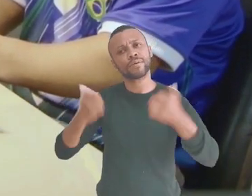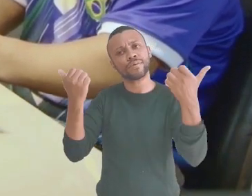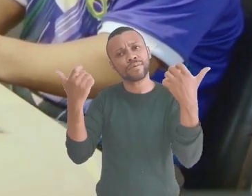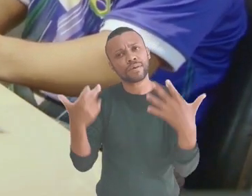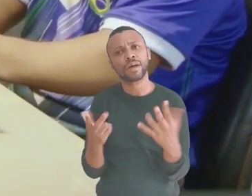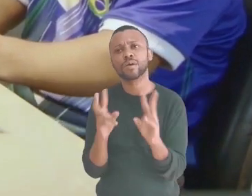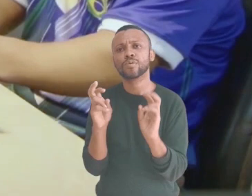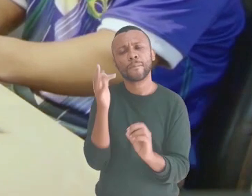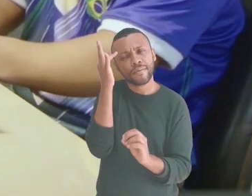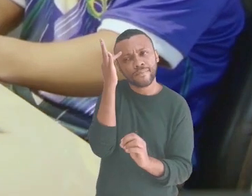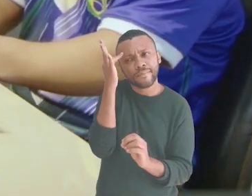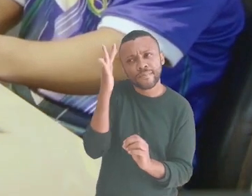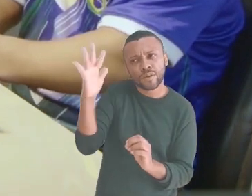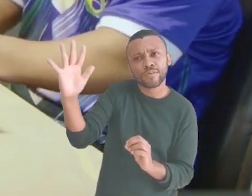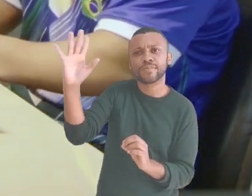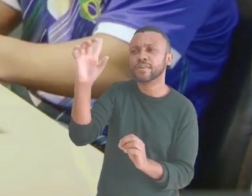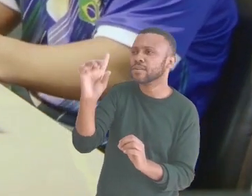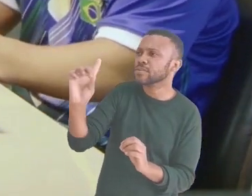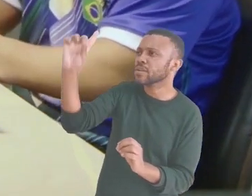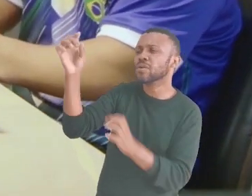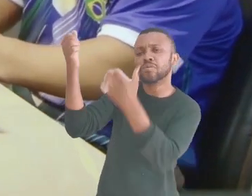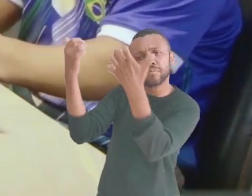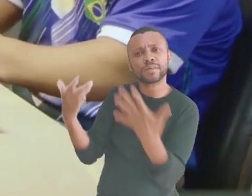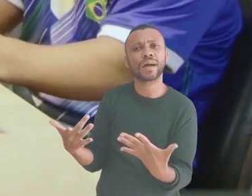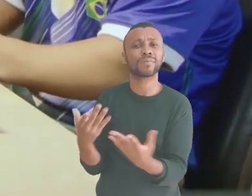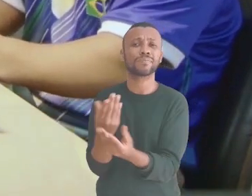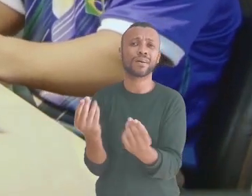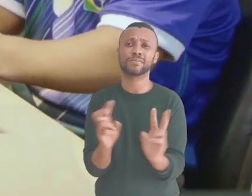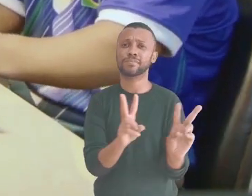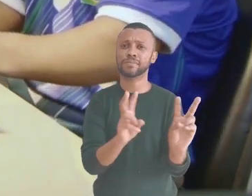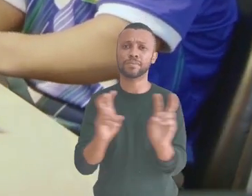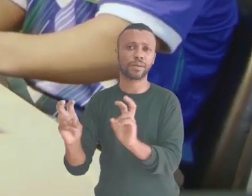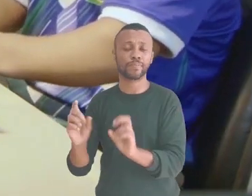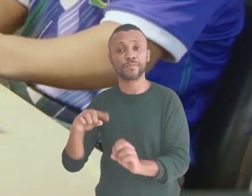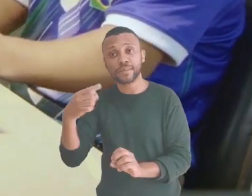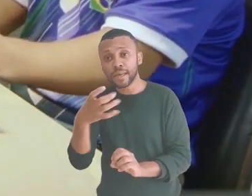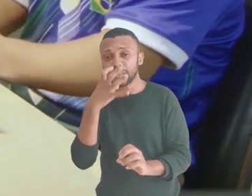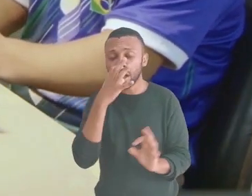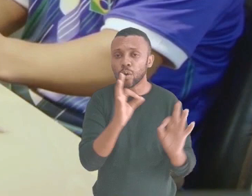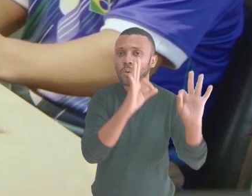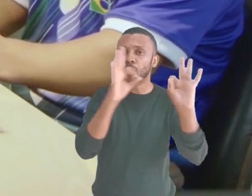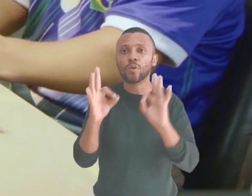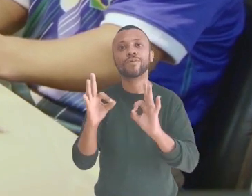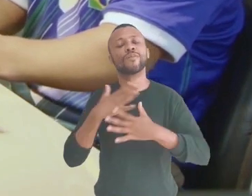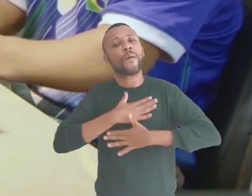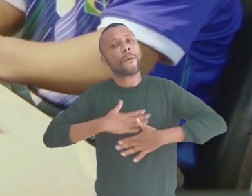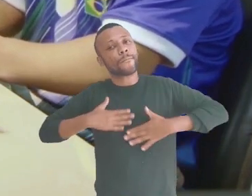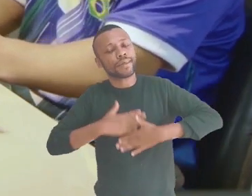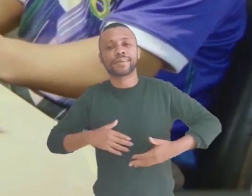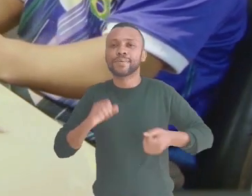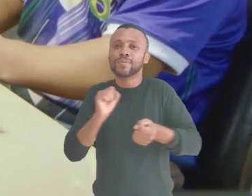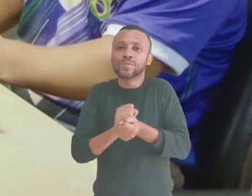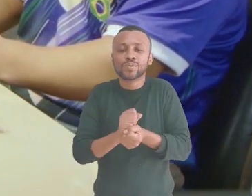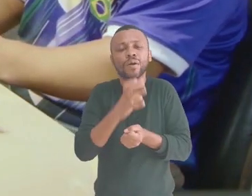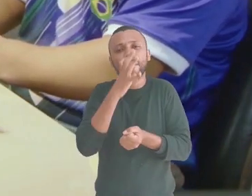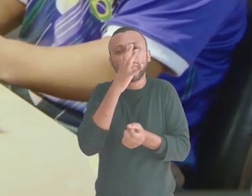filosofia, podemos falar sobre Deus, podemos falar sobre um monte de coisa. E você que está do lado de lá, conte sempre conosco. Foi um prazer tê-lo conosco